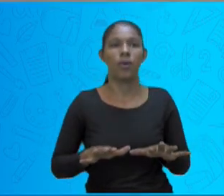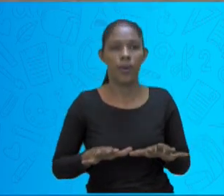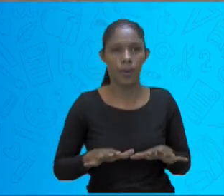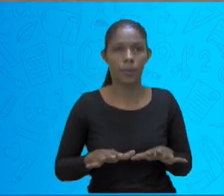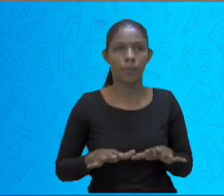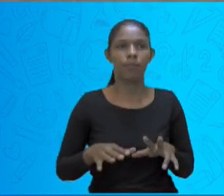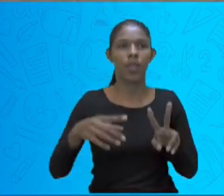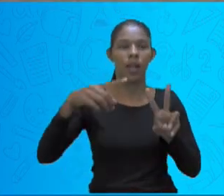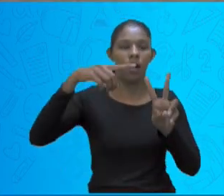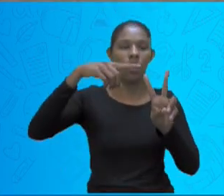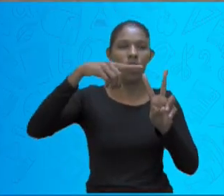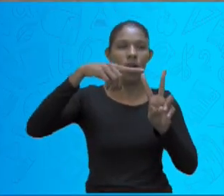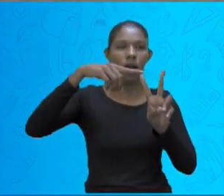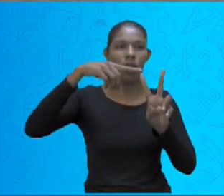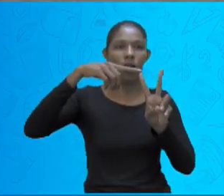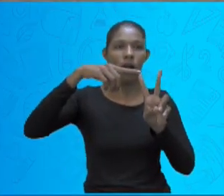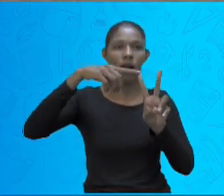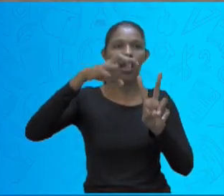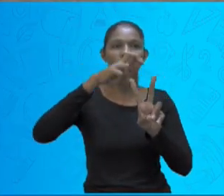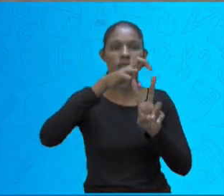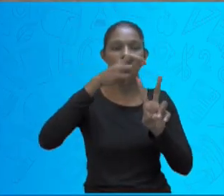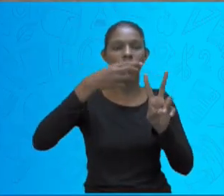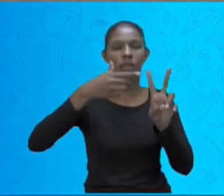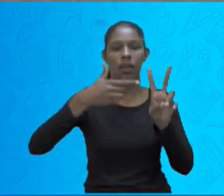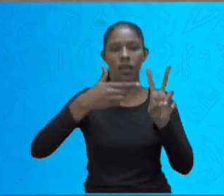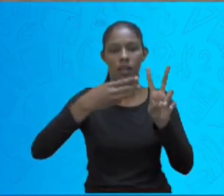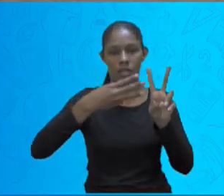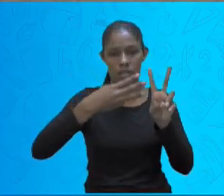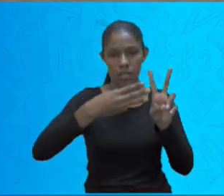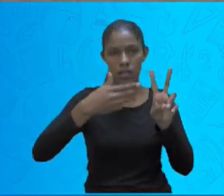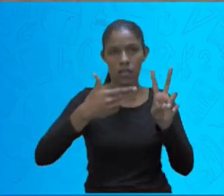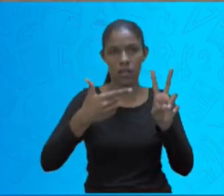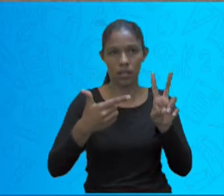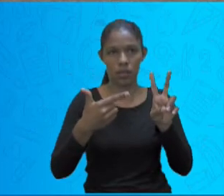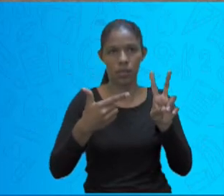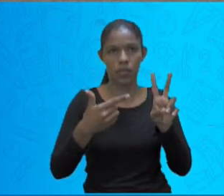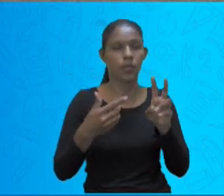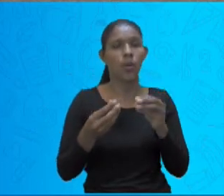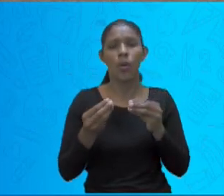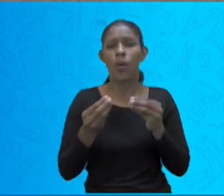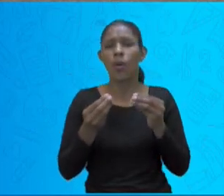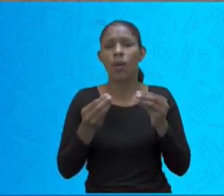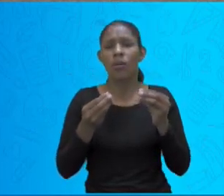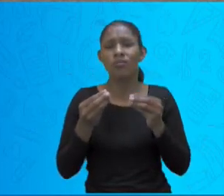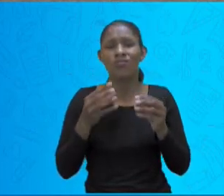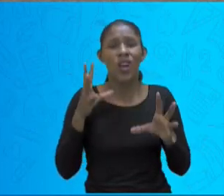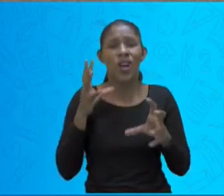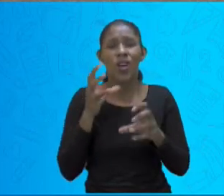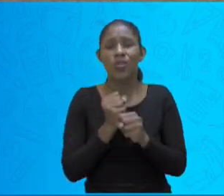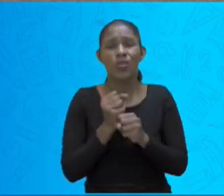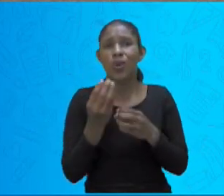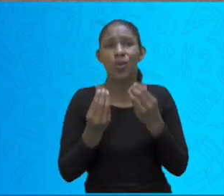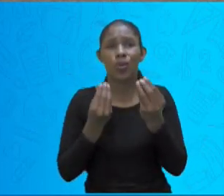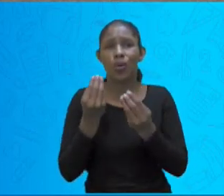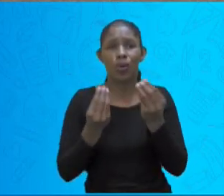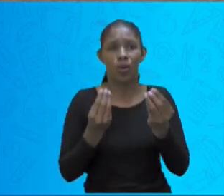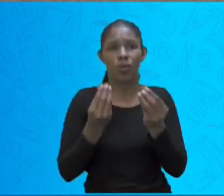de 32. Qual o primeiro passo para resolver? Eu vou usar a fatoração.